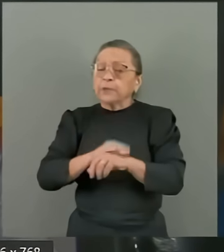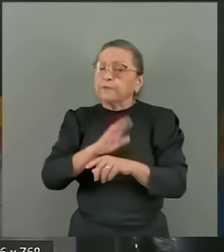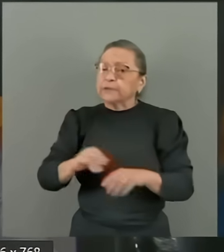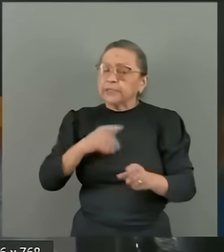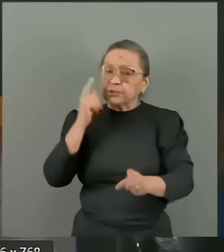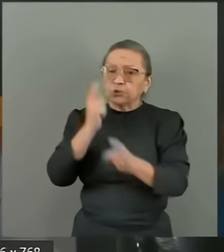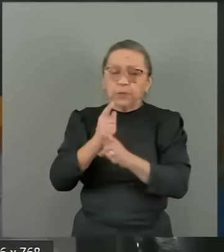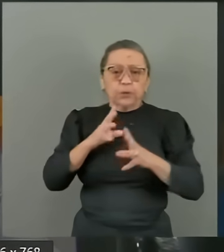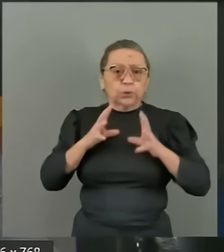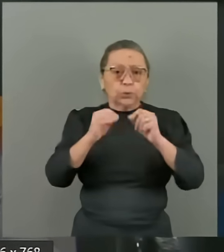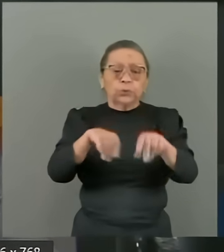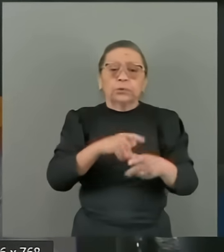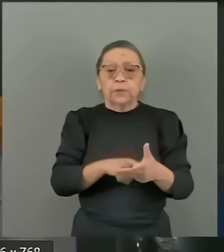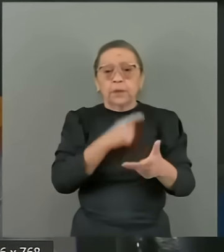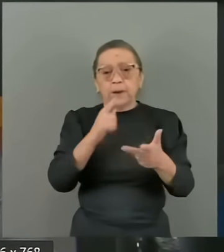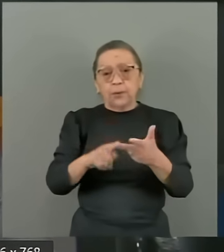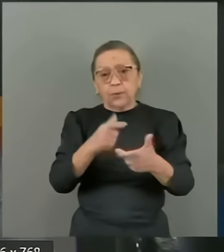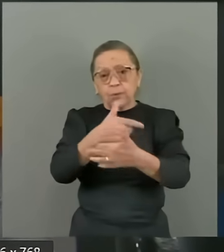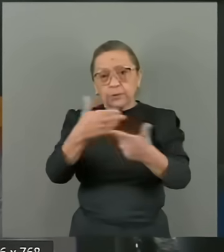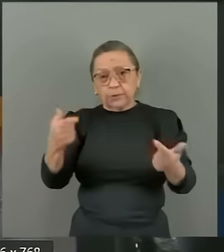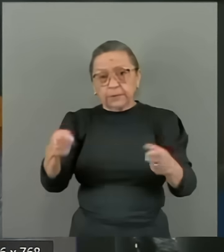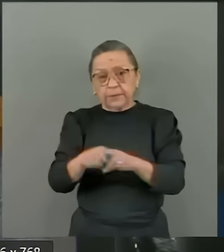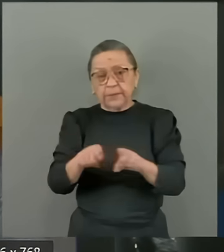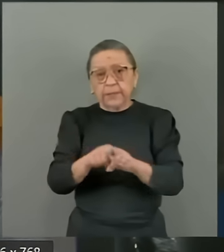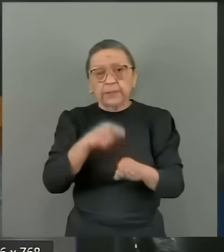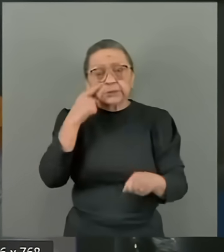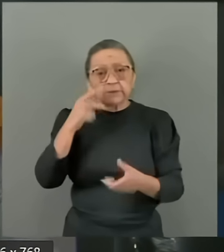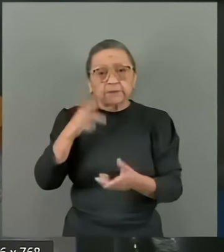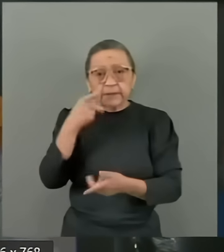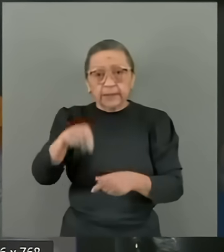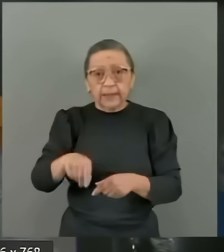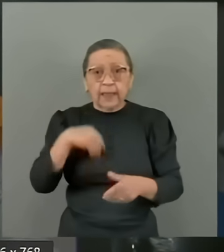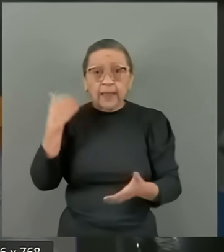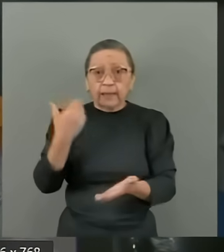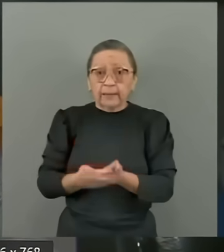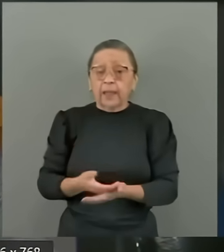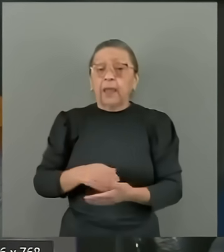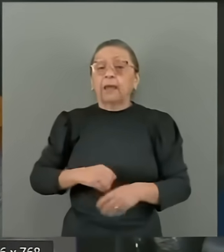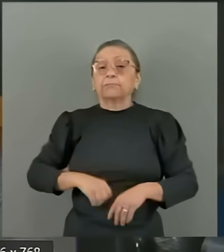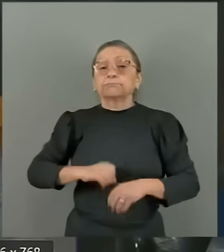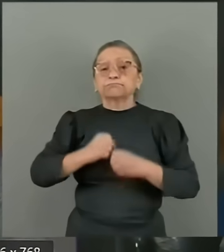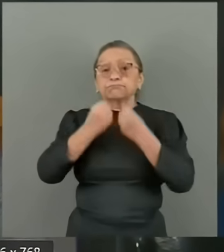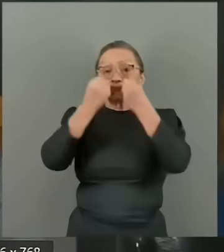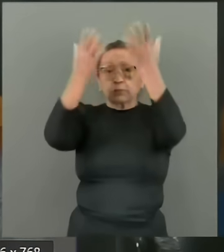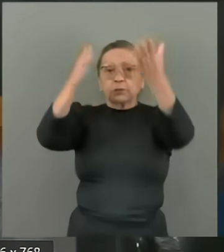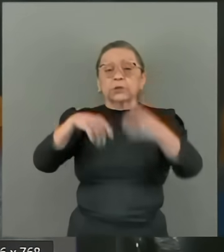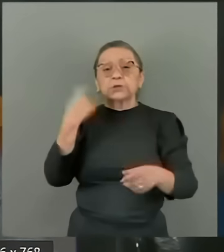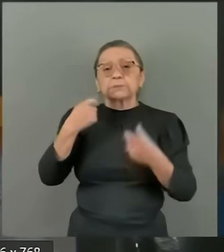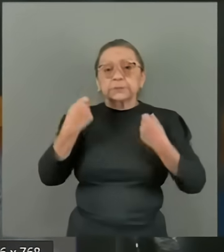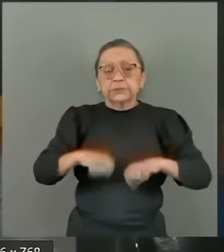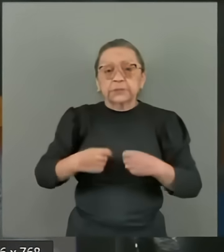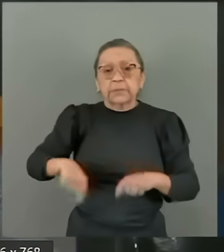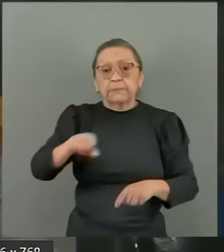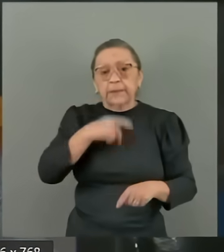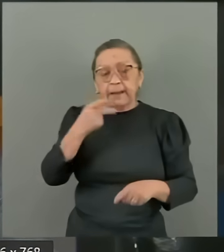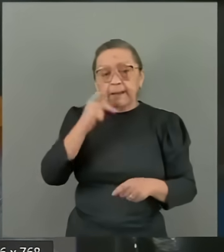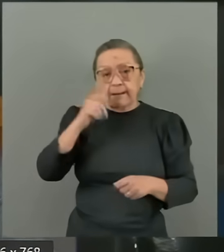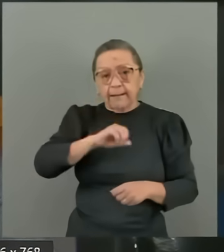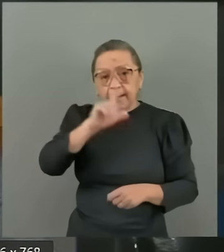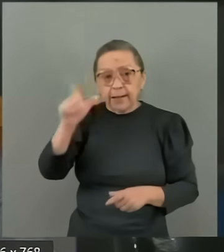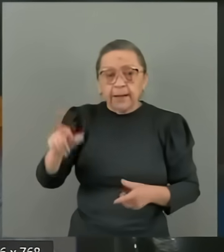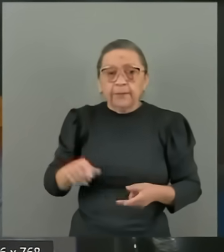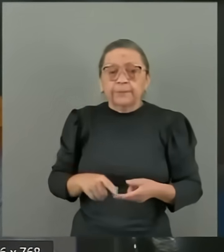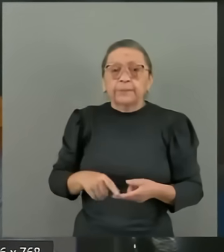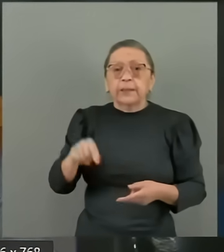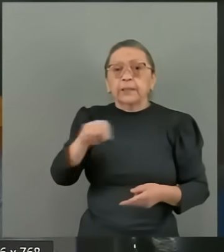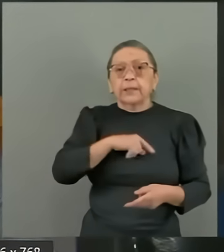Uma outra questão que está sendo colocada aqui até a exaustão e que a gente precisa deixar claro, né, é